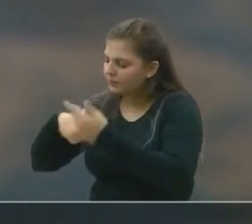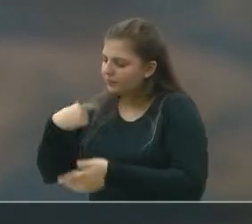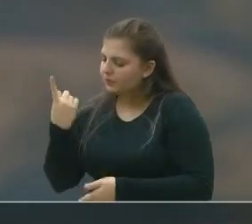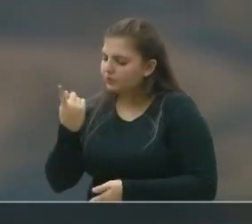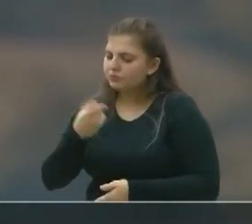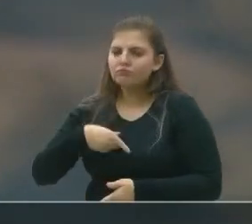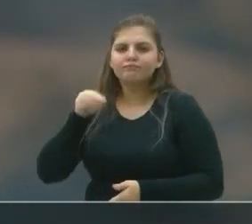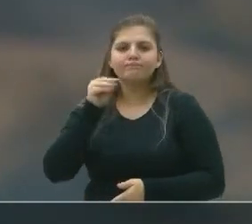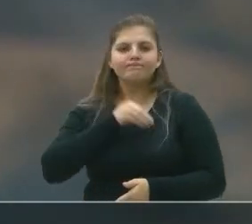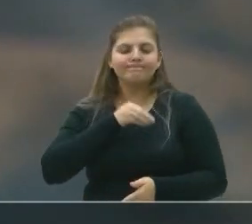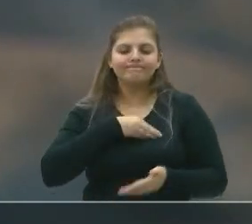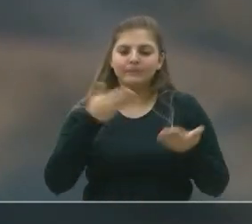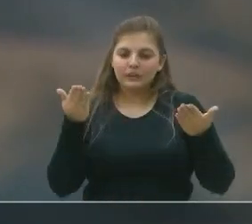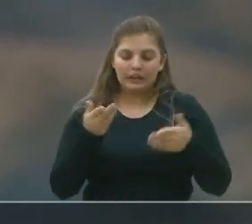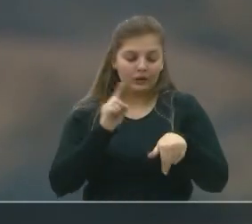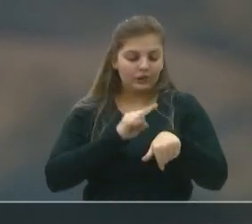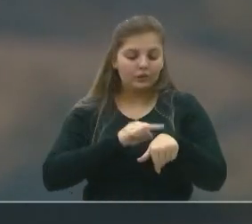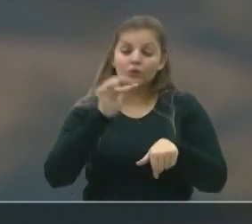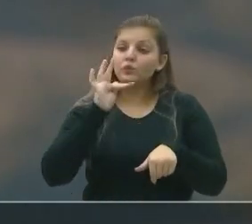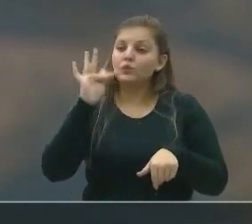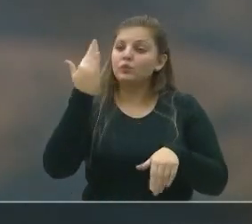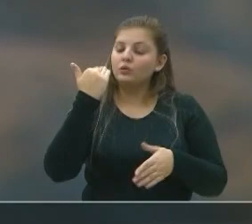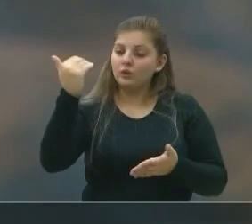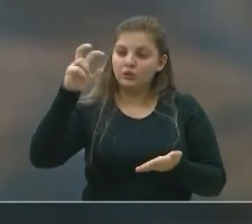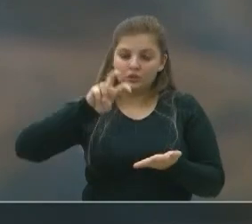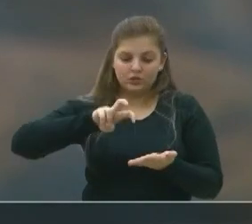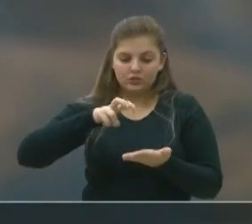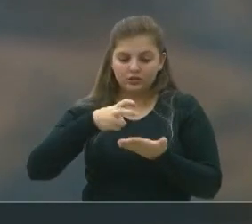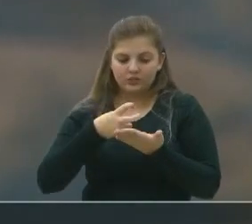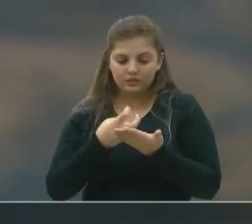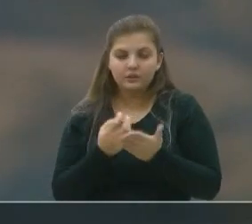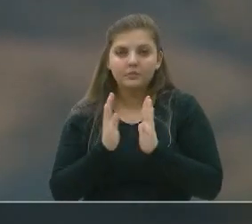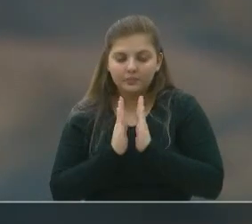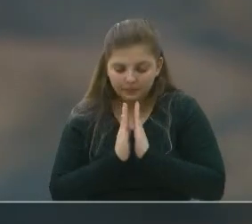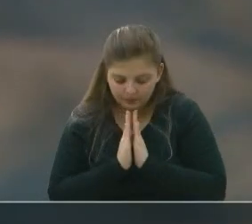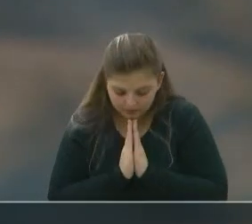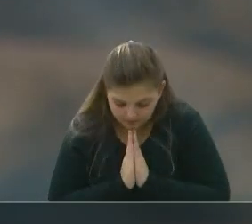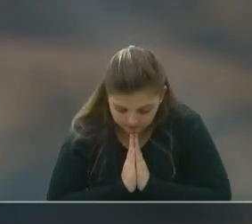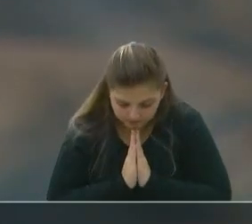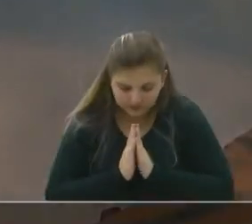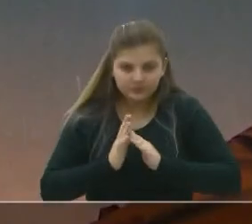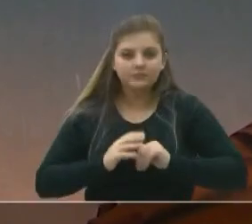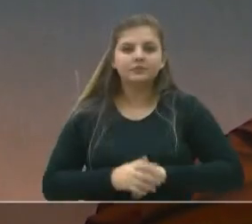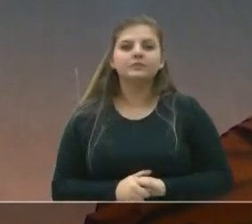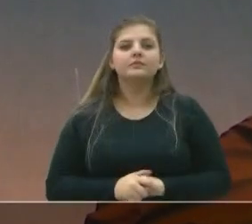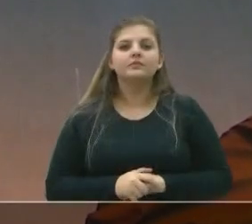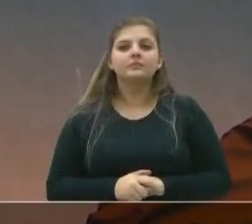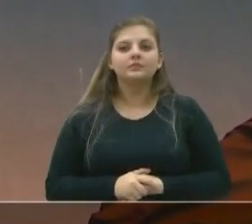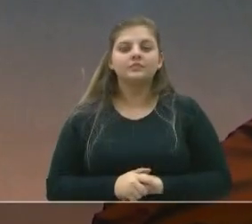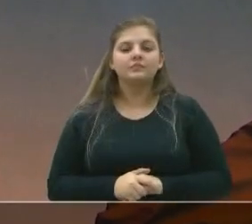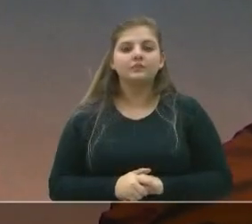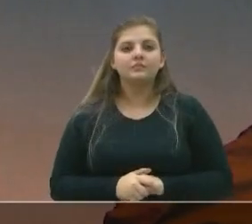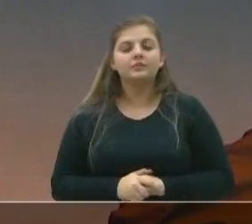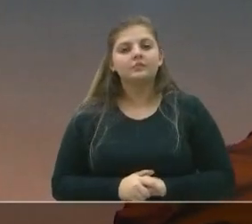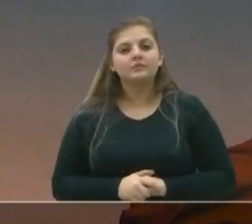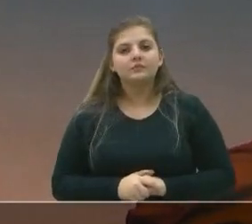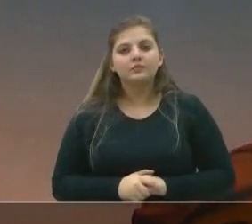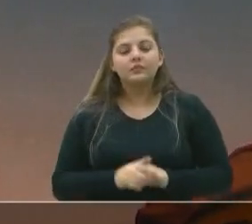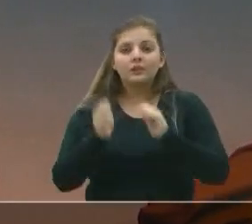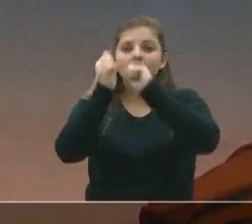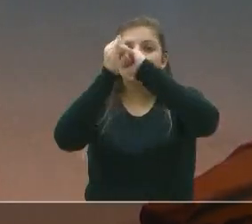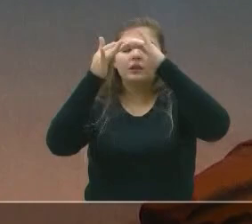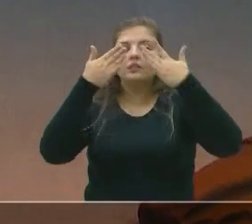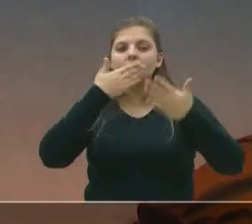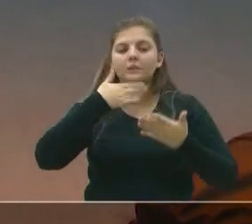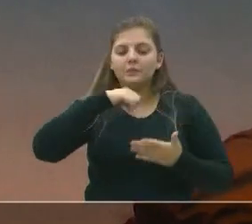Deus, rogai por nós, pecadores, agora e na hora de nossa morte. Amém. Glória